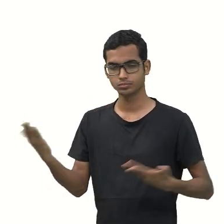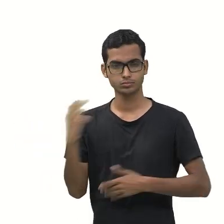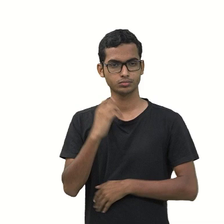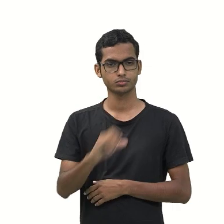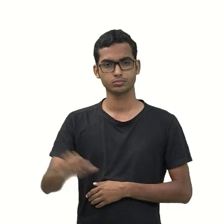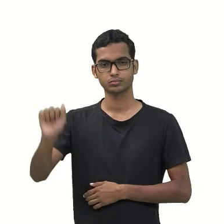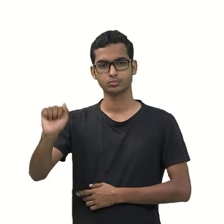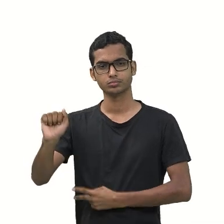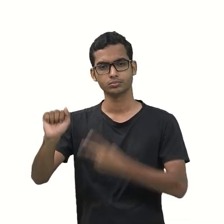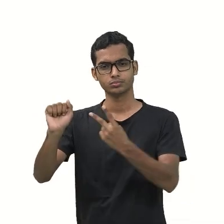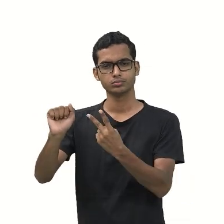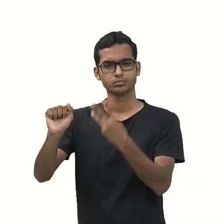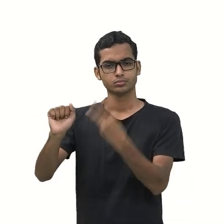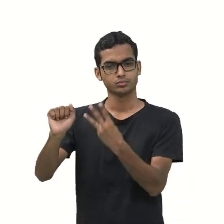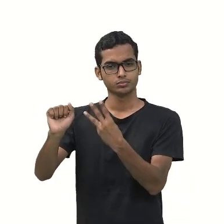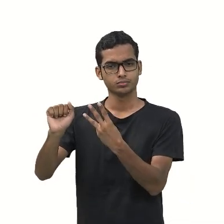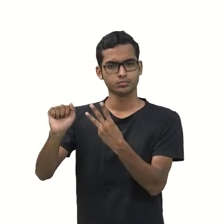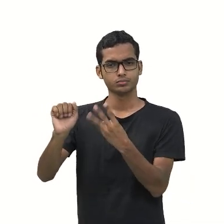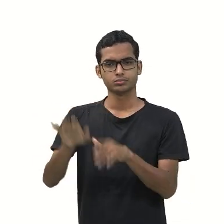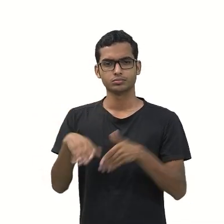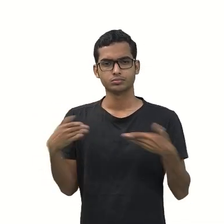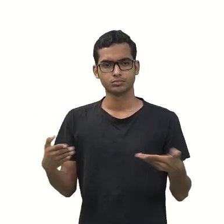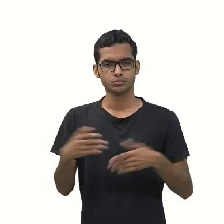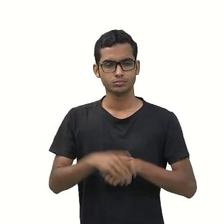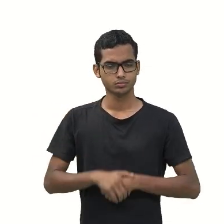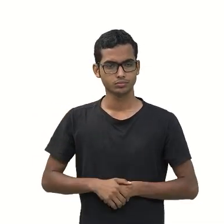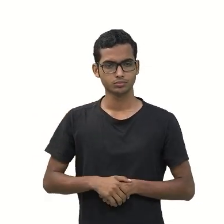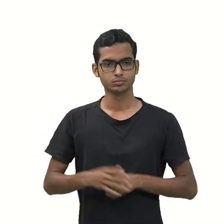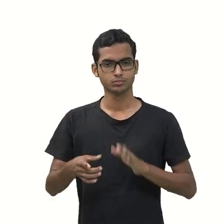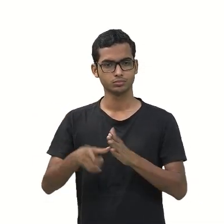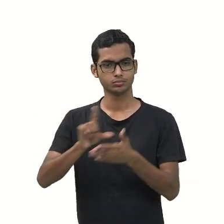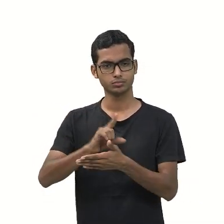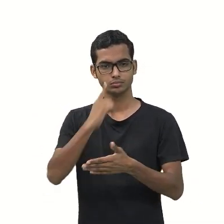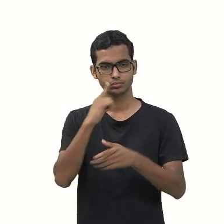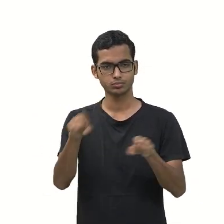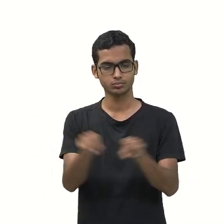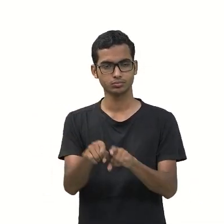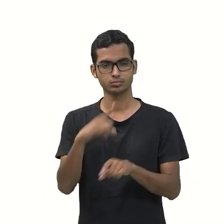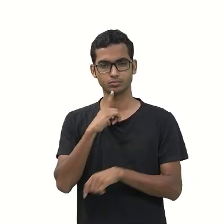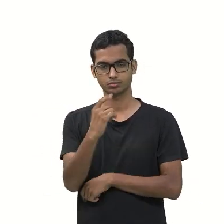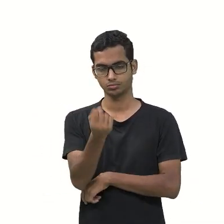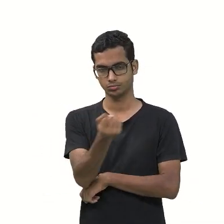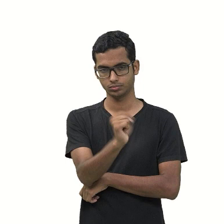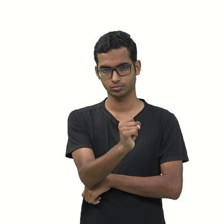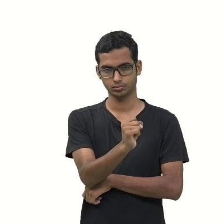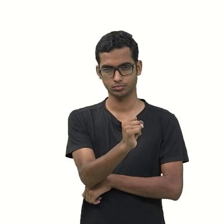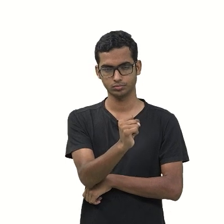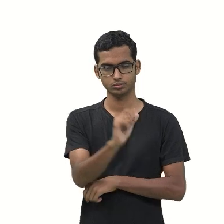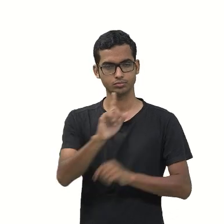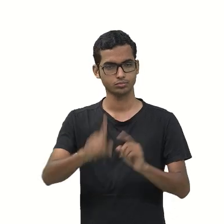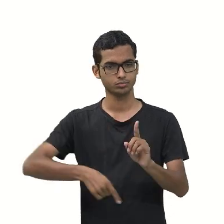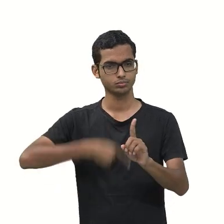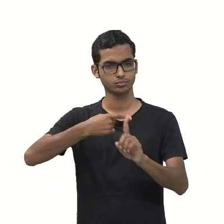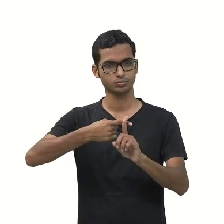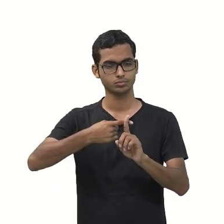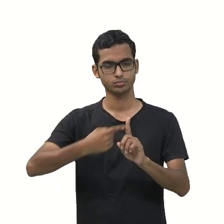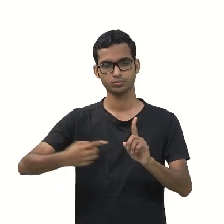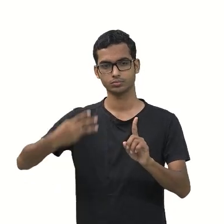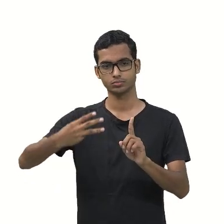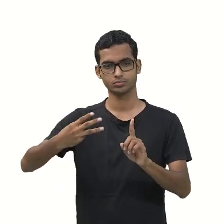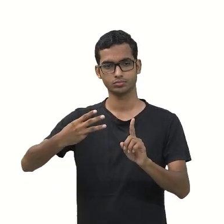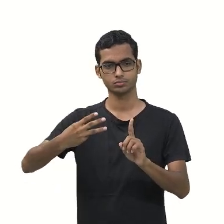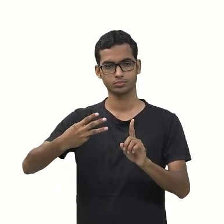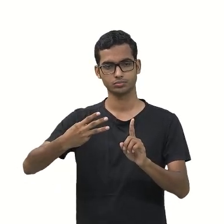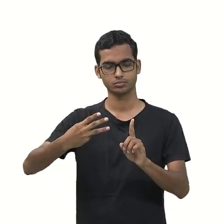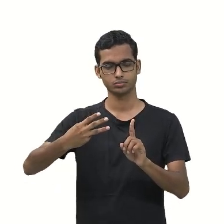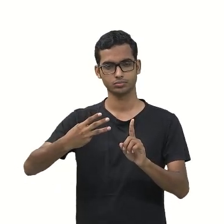ó. A3 será quem? Meu termo anterior, 8, mais o 3, que é